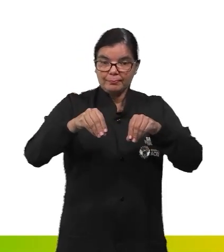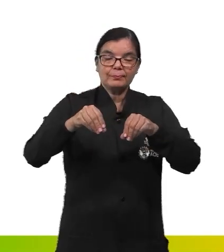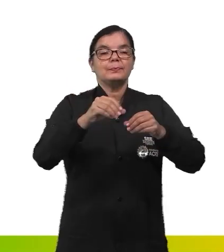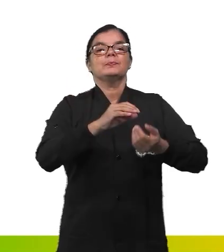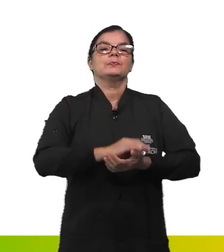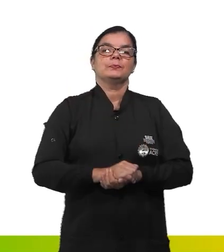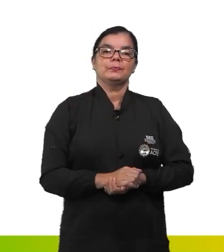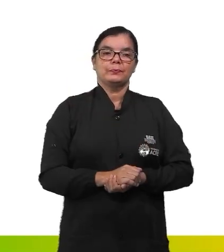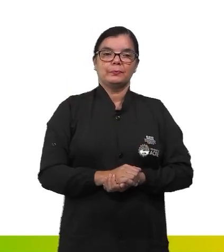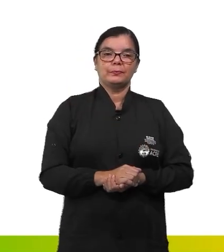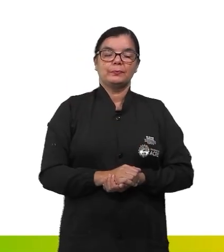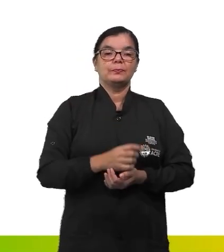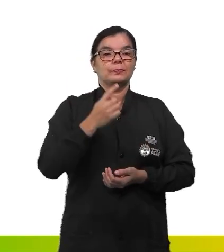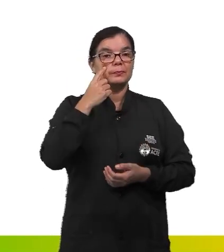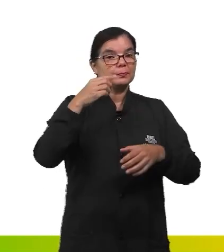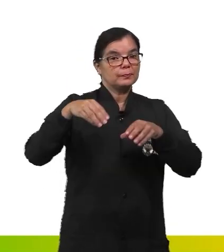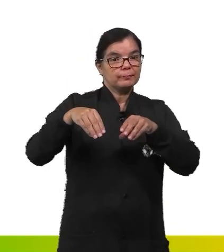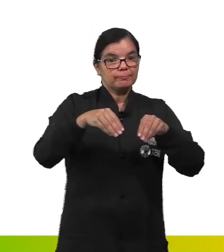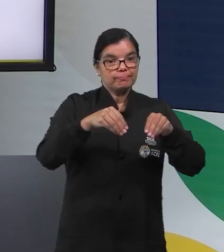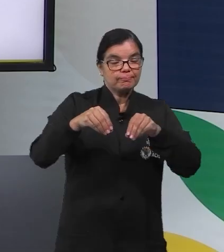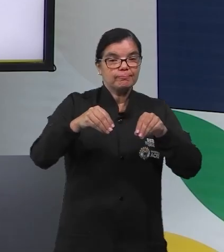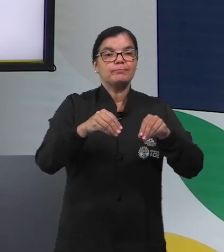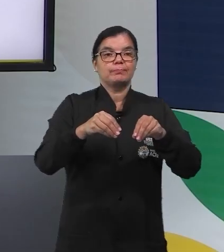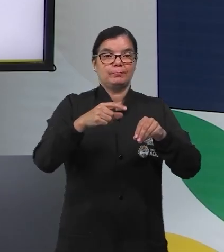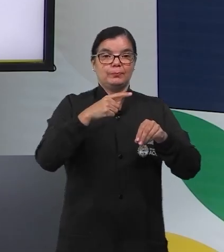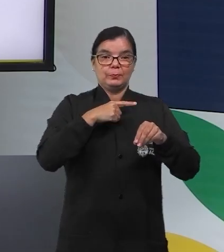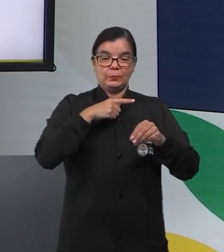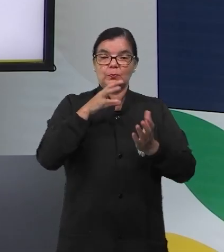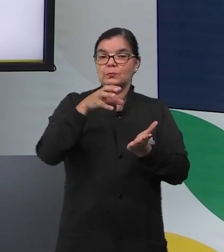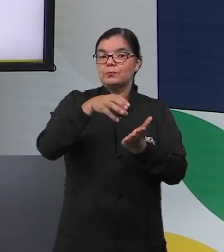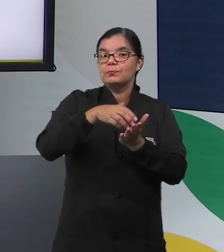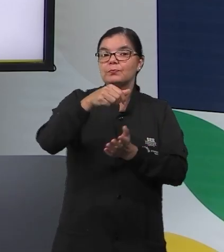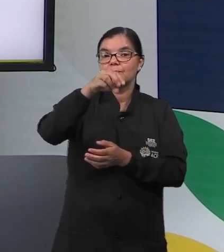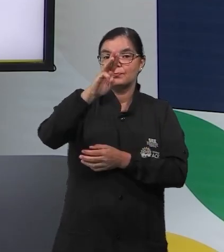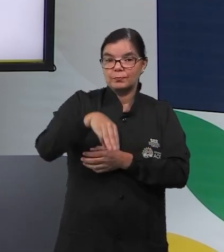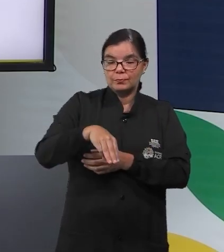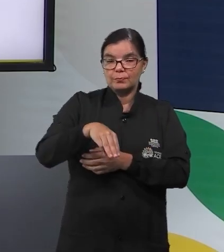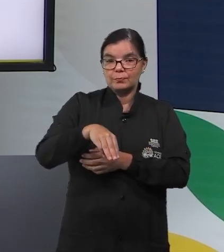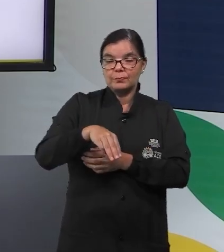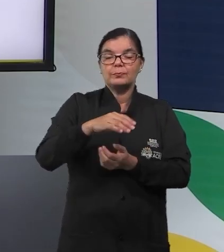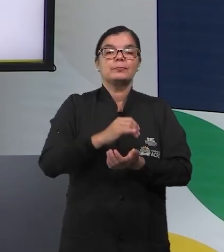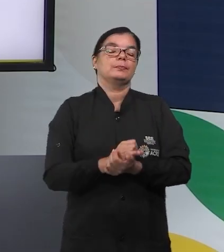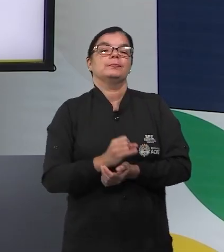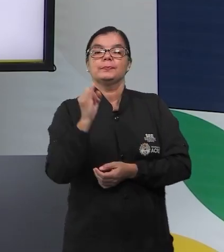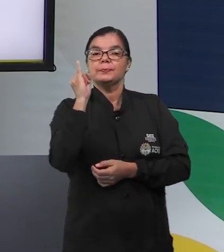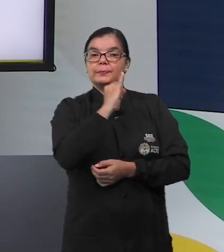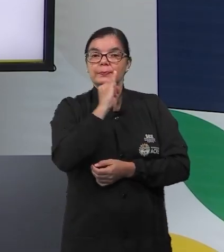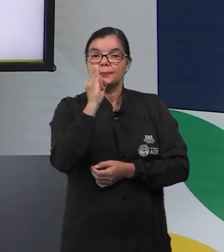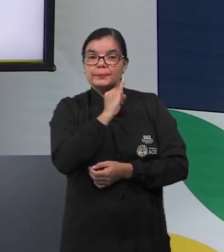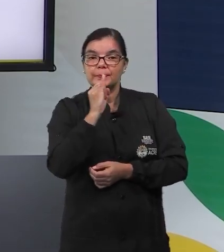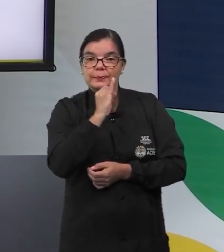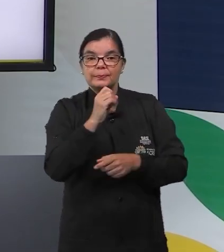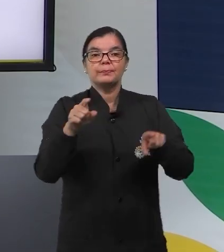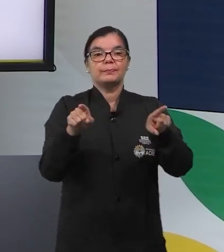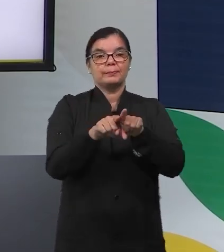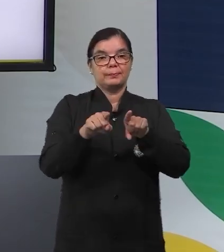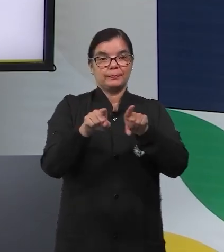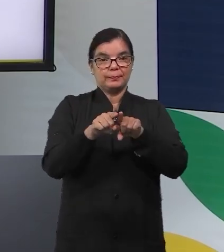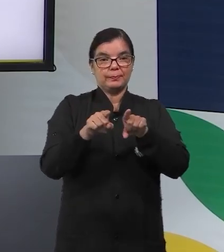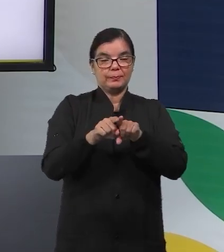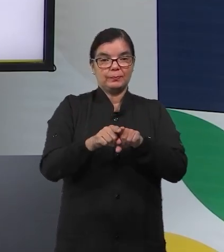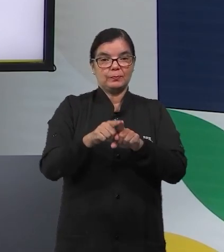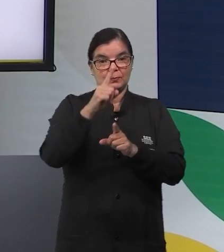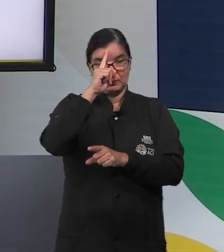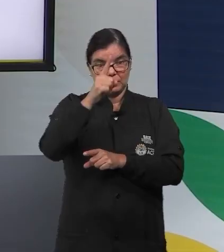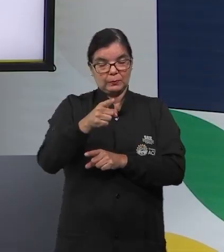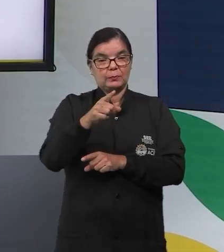terrestres. As rotas terrestres estavam sob monopólio de quem? Dos italianos. E também sob